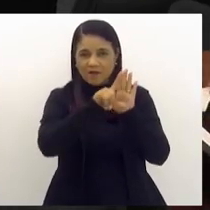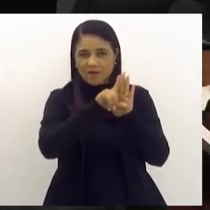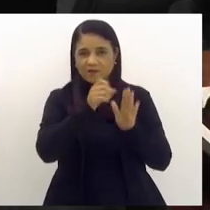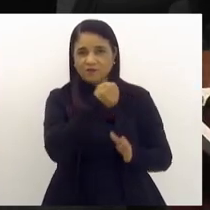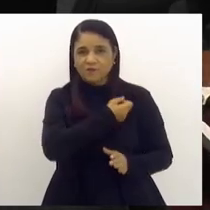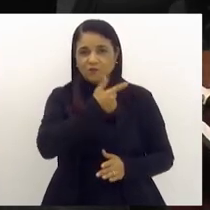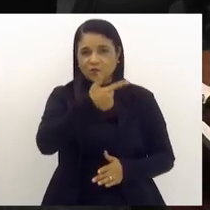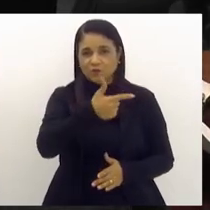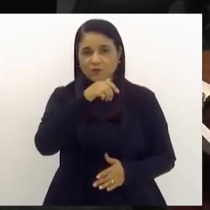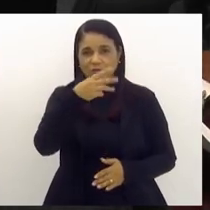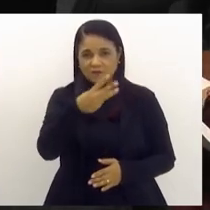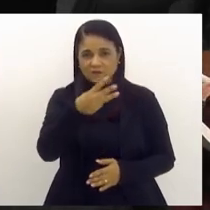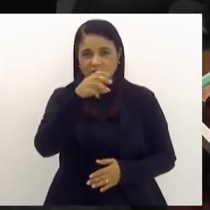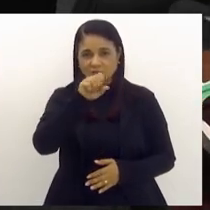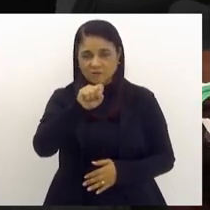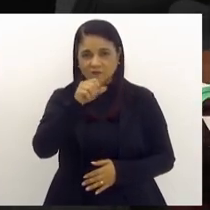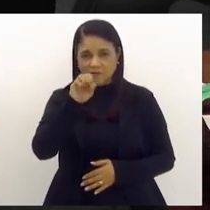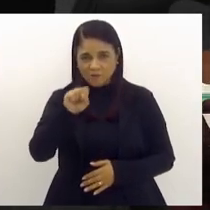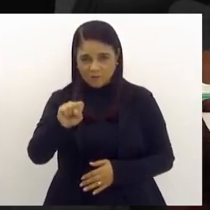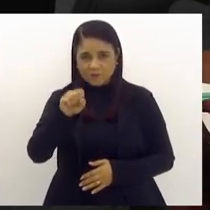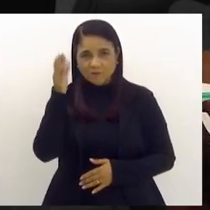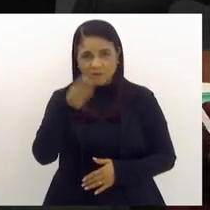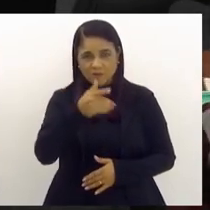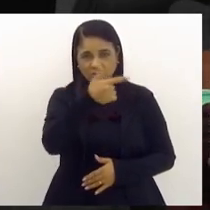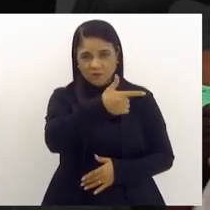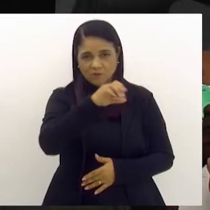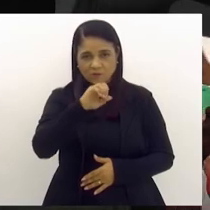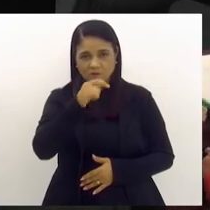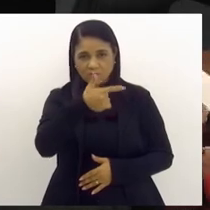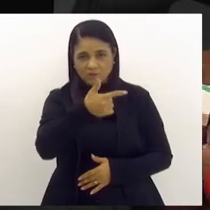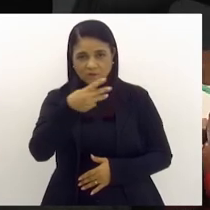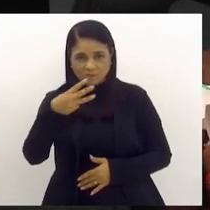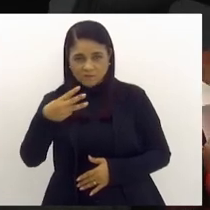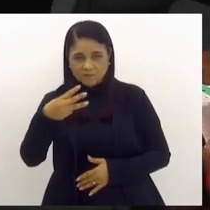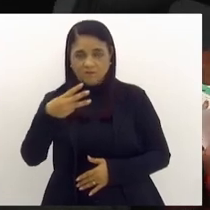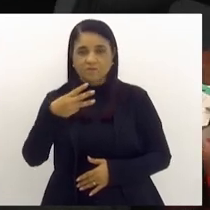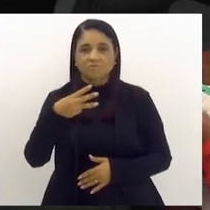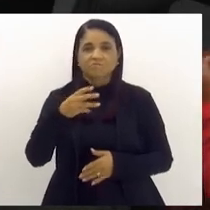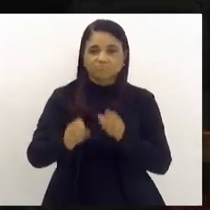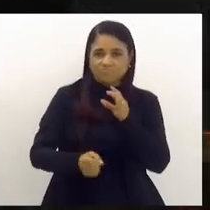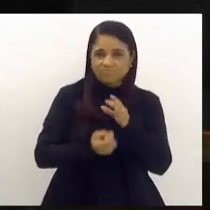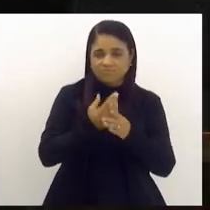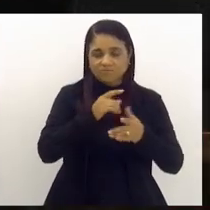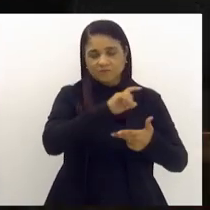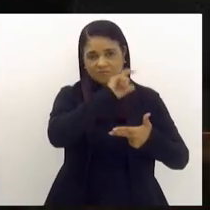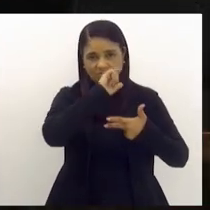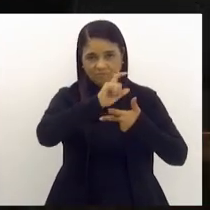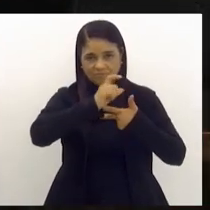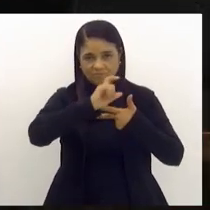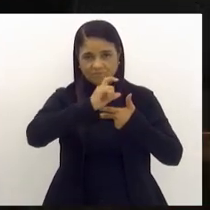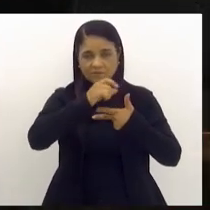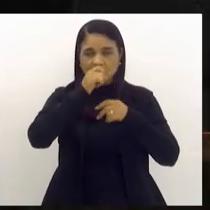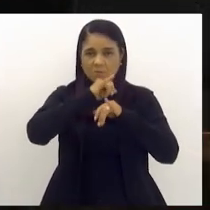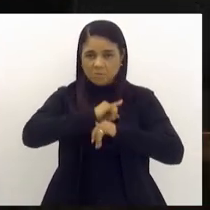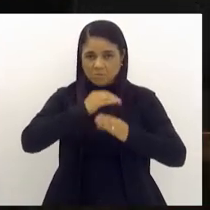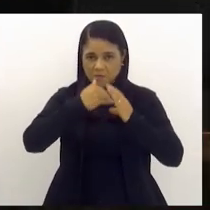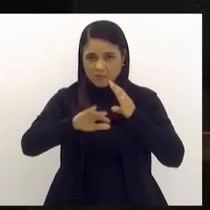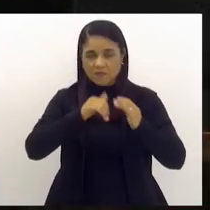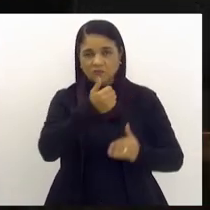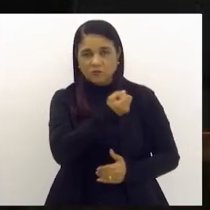número 2388 de 2023, de autoria do Poder Executivo, mensagem